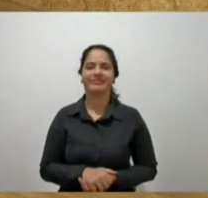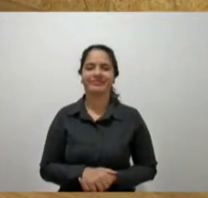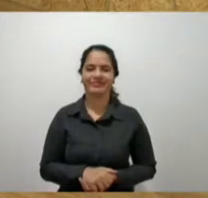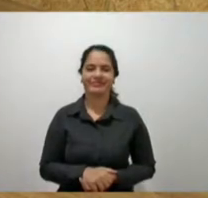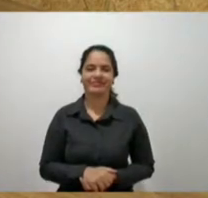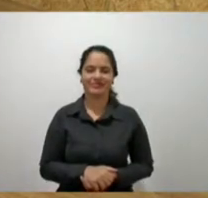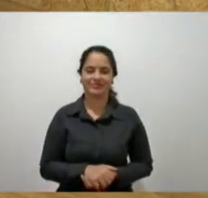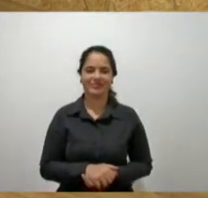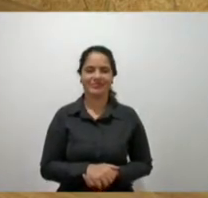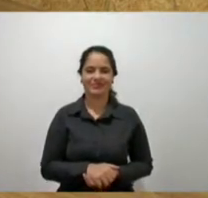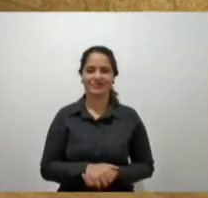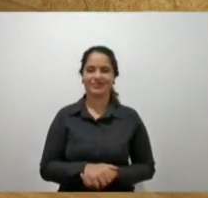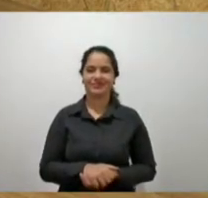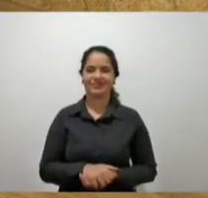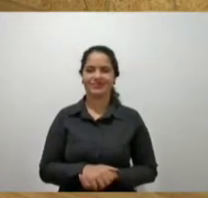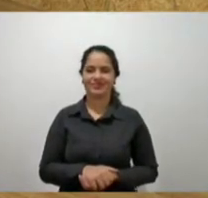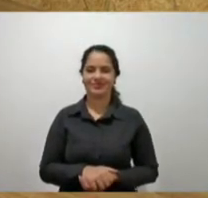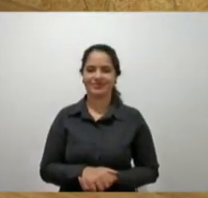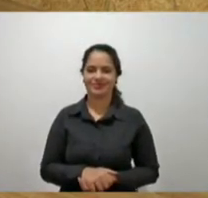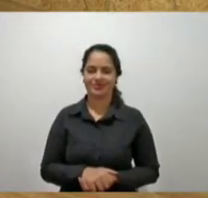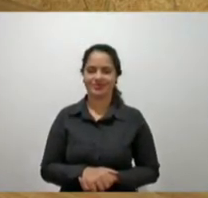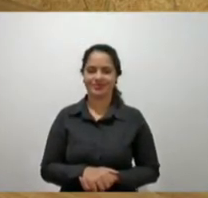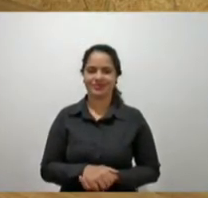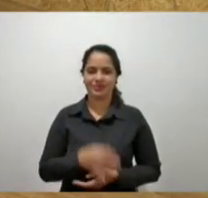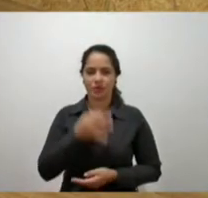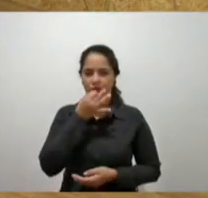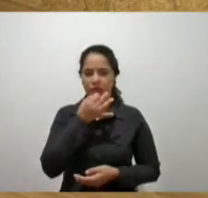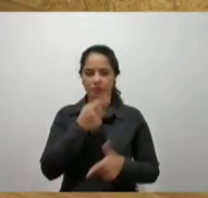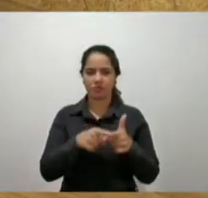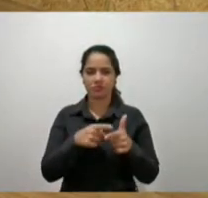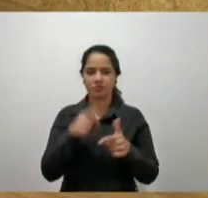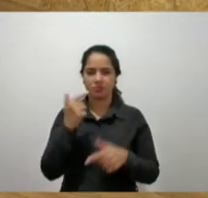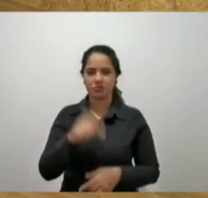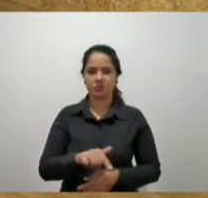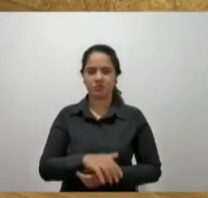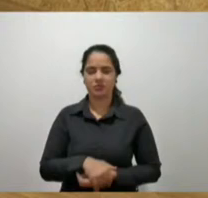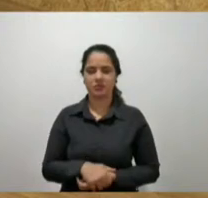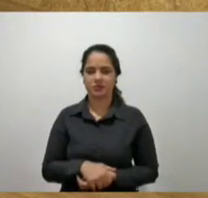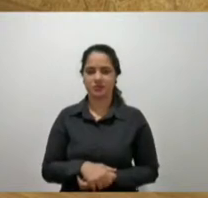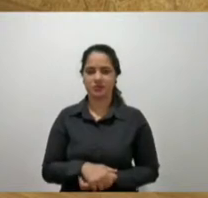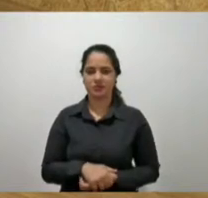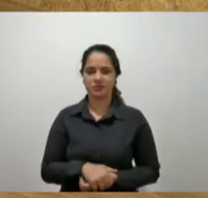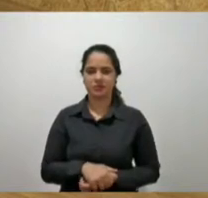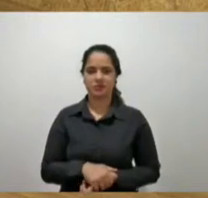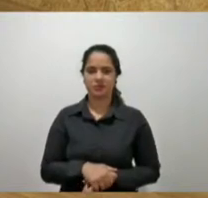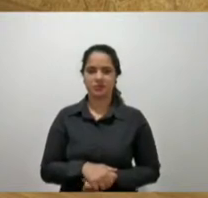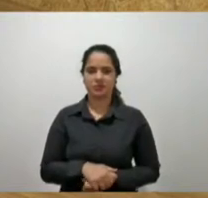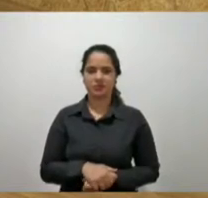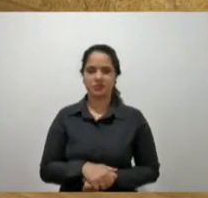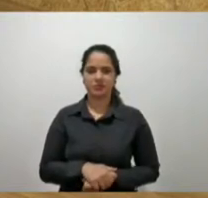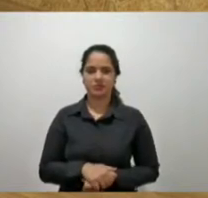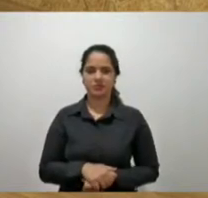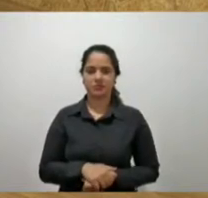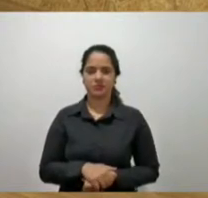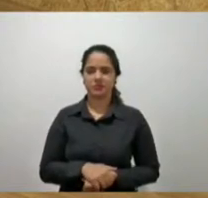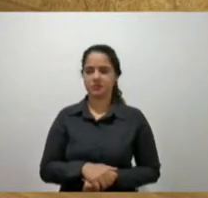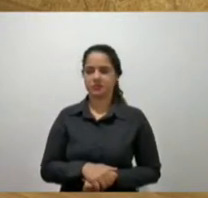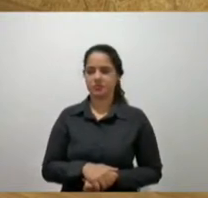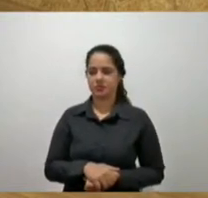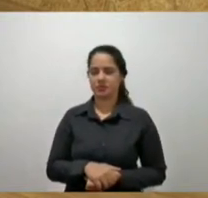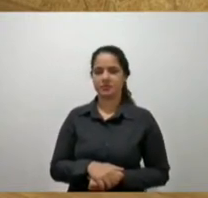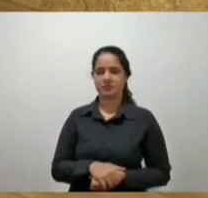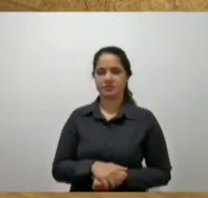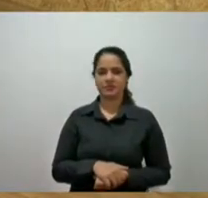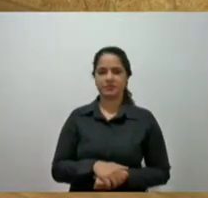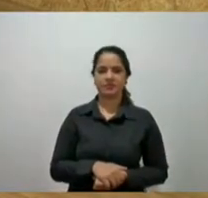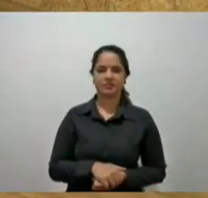Não, Ô, Felipe, saudade de você, poxa.